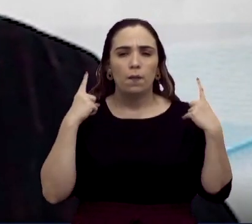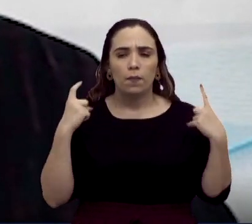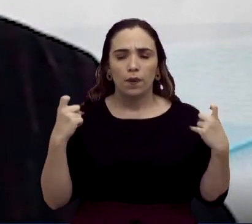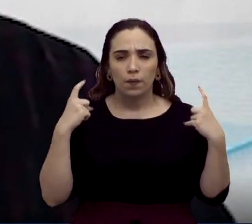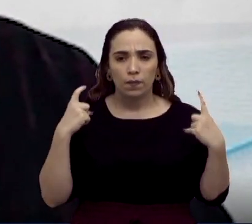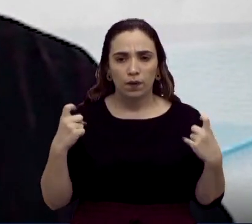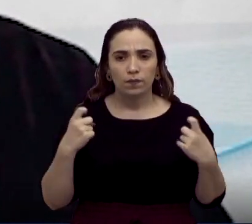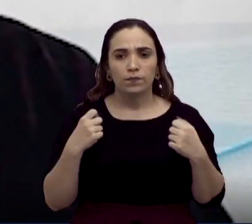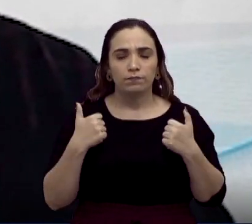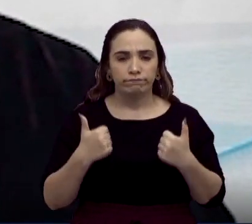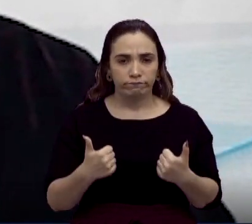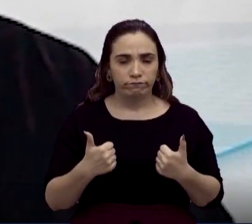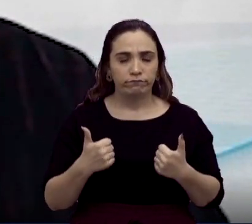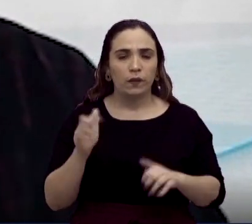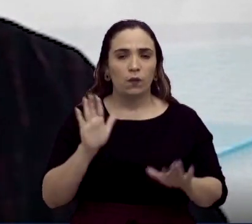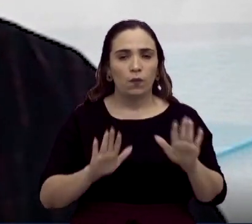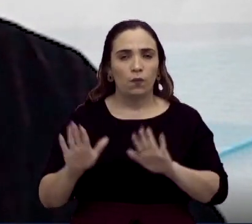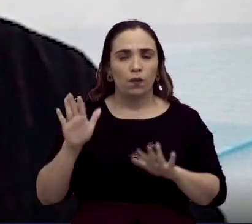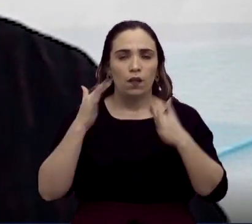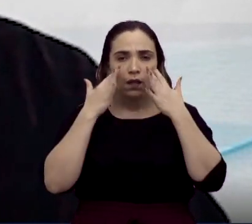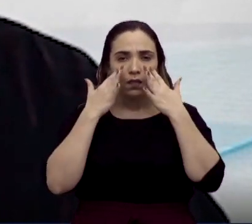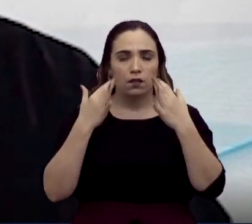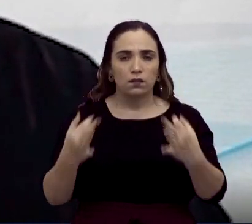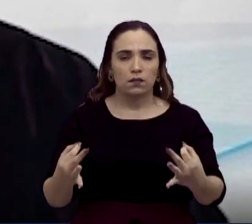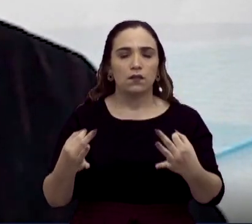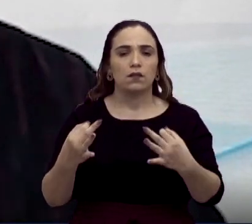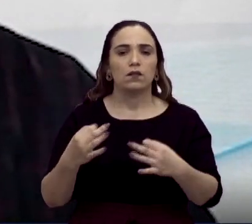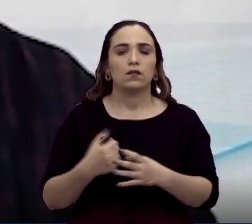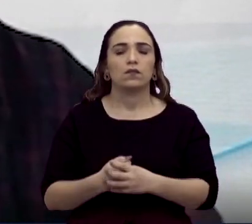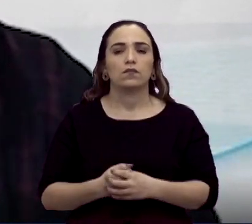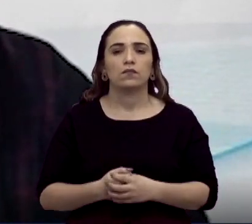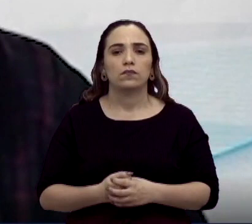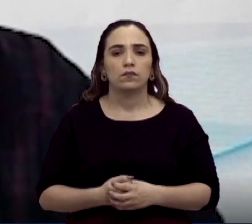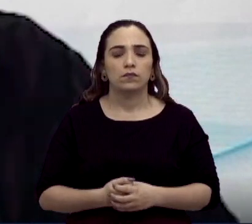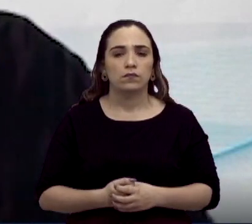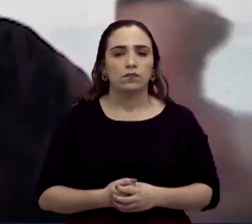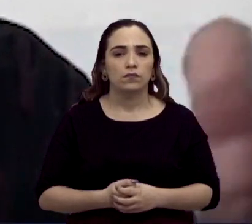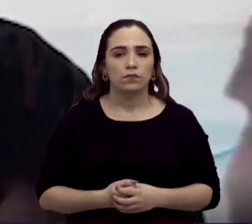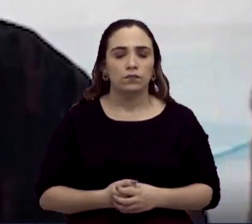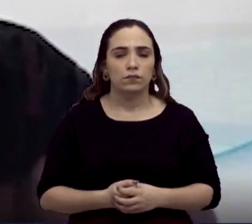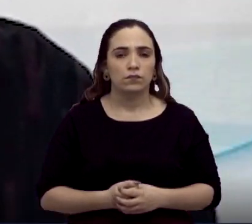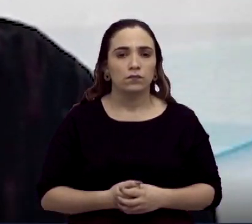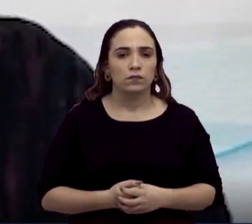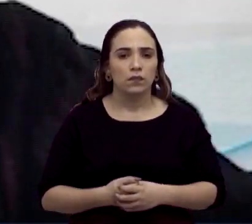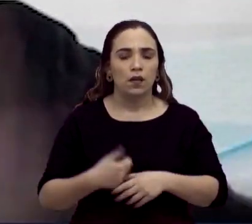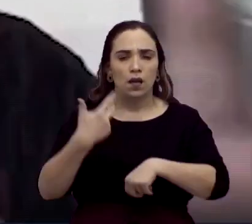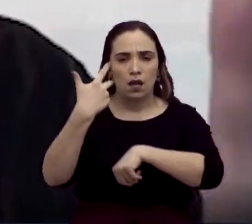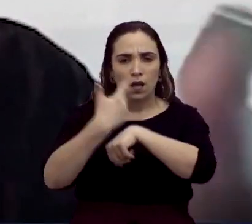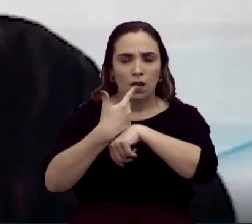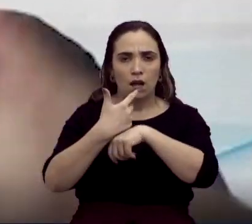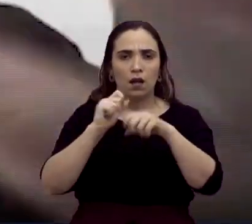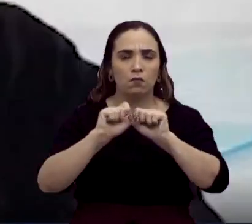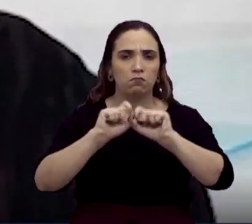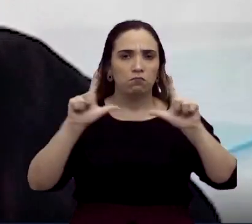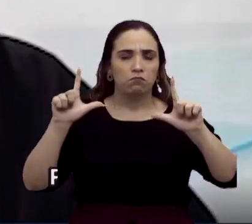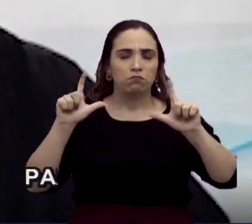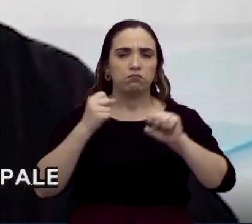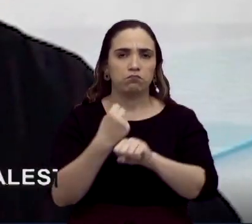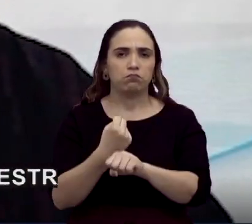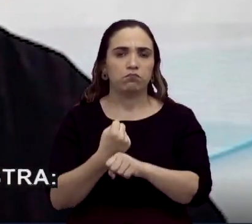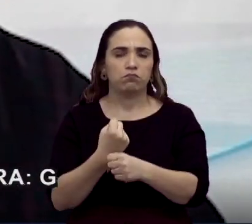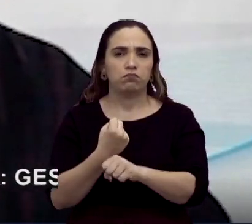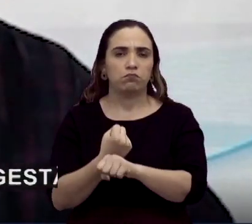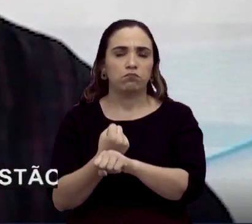estão no nosso entorno. Então, por favor, os microfones desligados, dúvidas e comentários via chat. Câmera pode ficar ligada, gente, à vontade, né? Claro